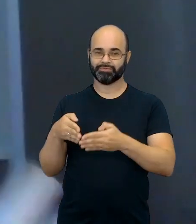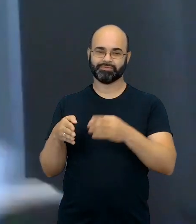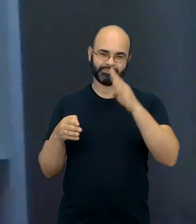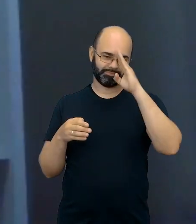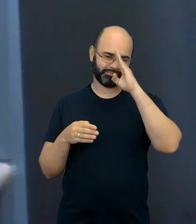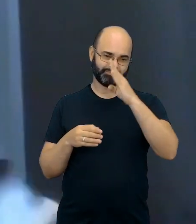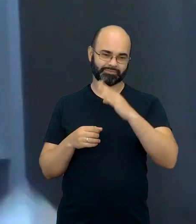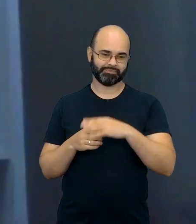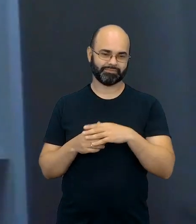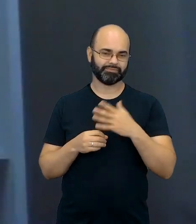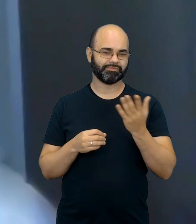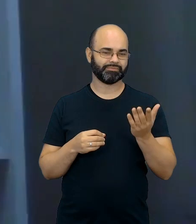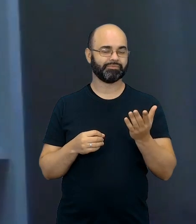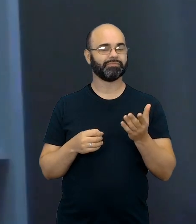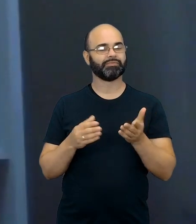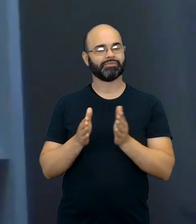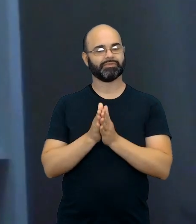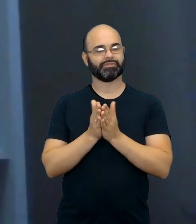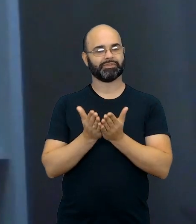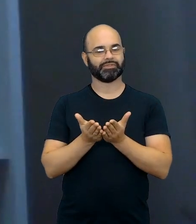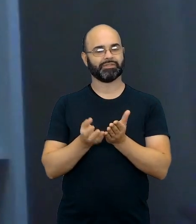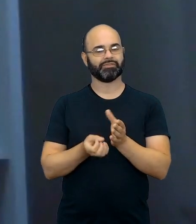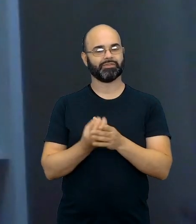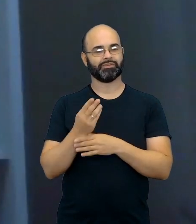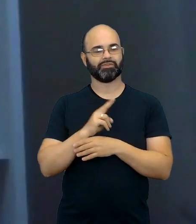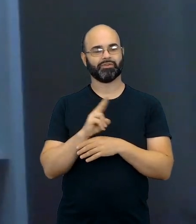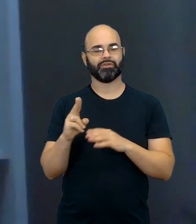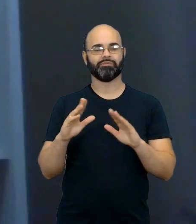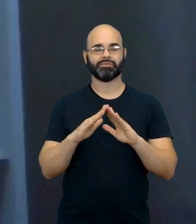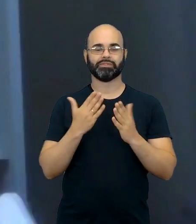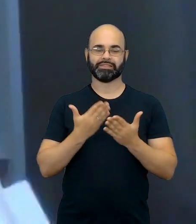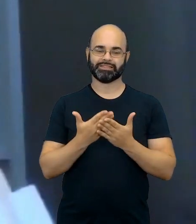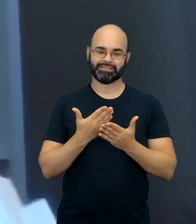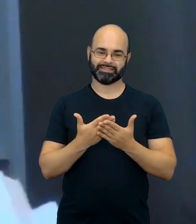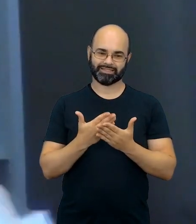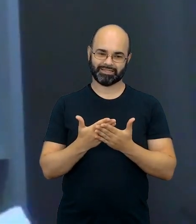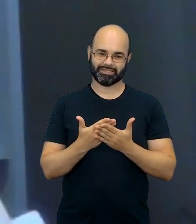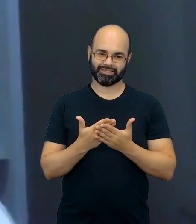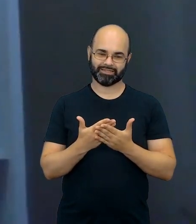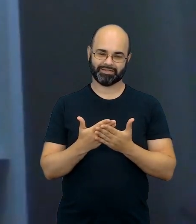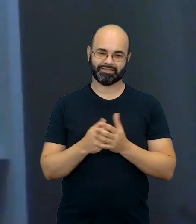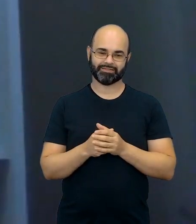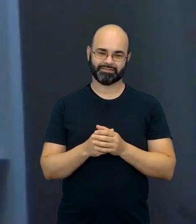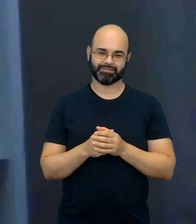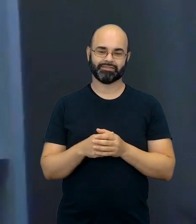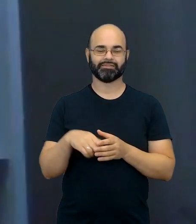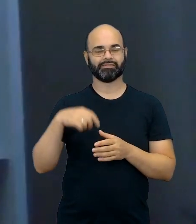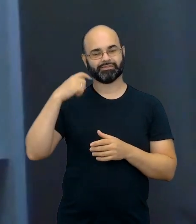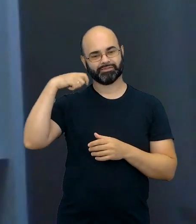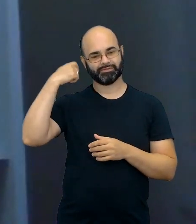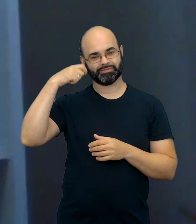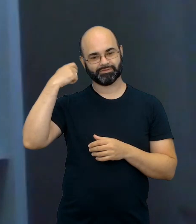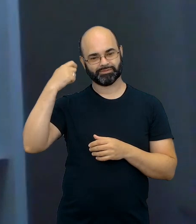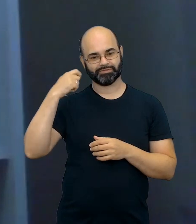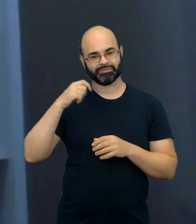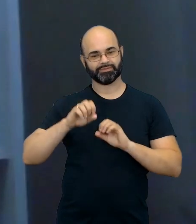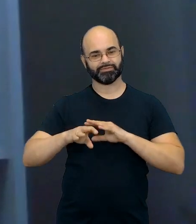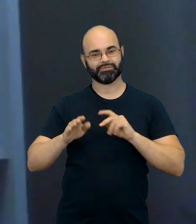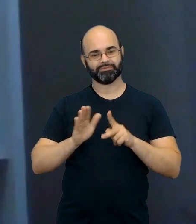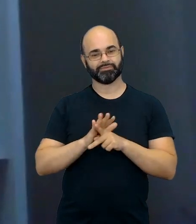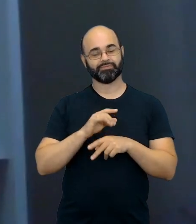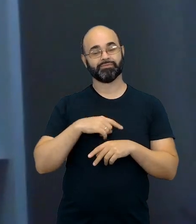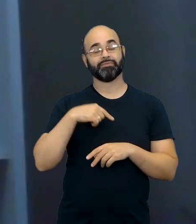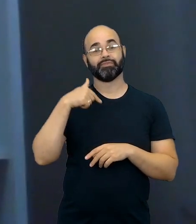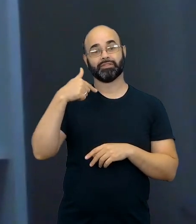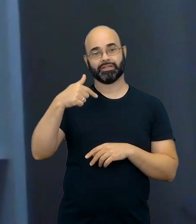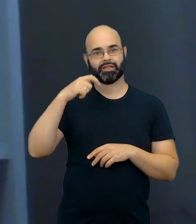questão. E daí nasceu um livro chamado A Sala de Aula em Filmes, Lapidando a Formação Docente. Eu analisei 7